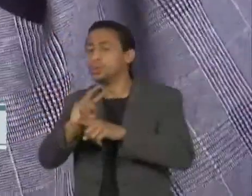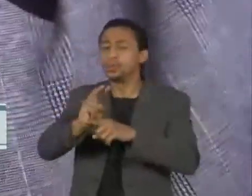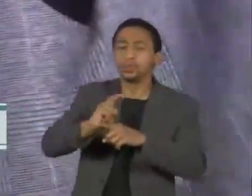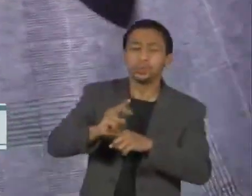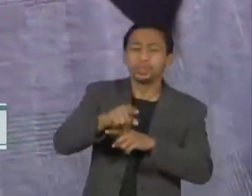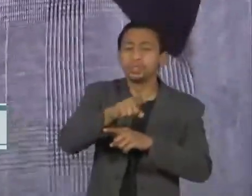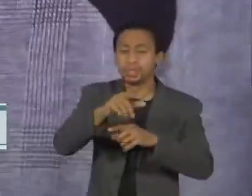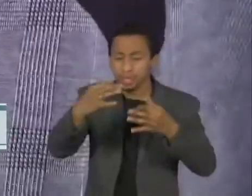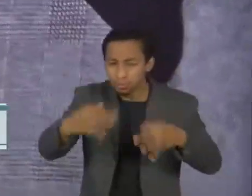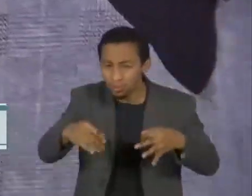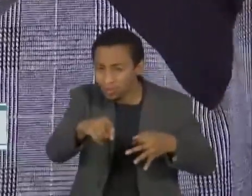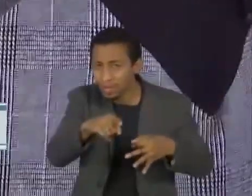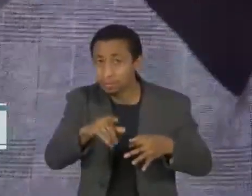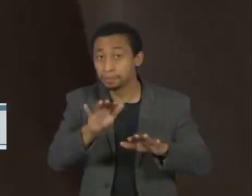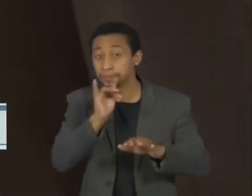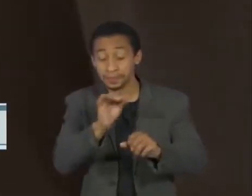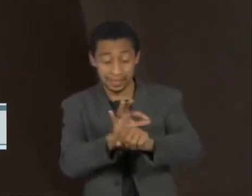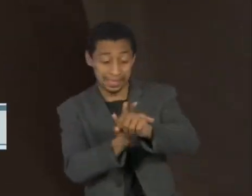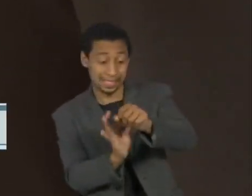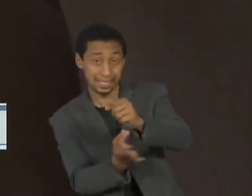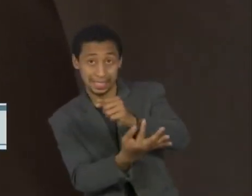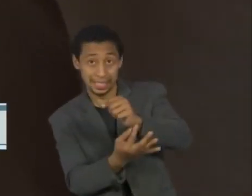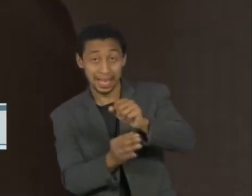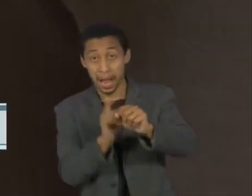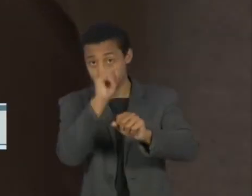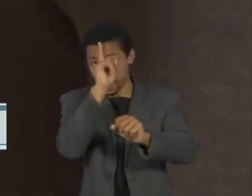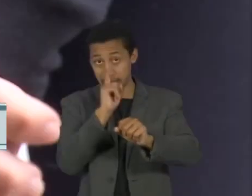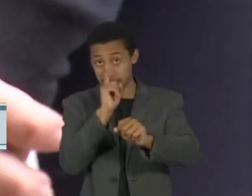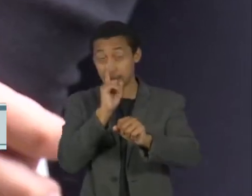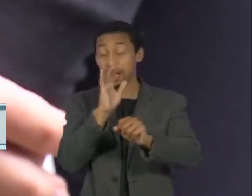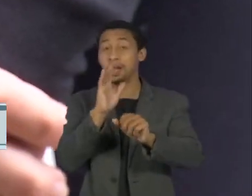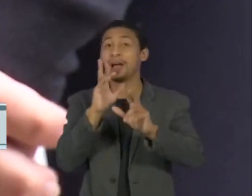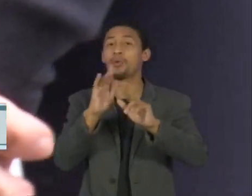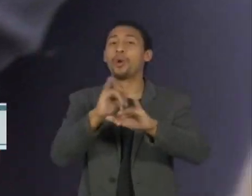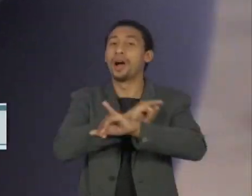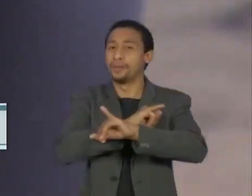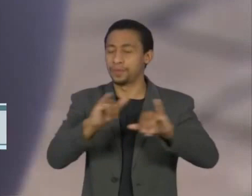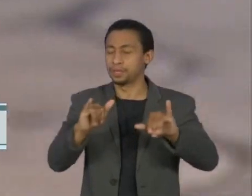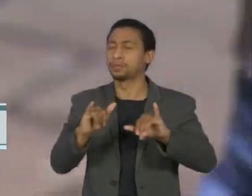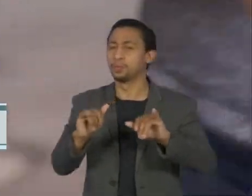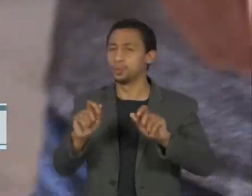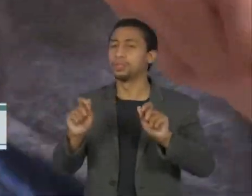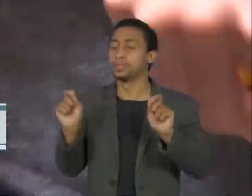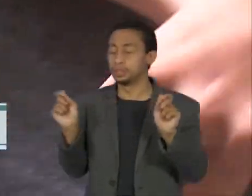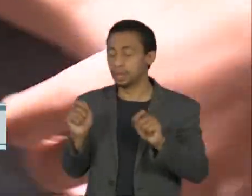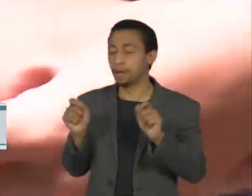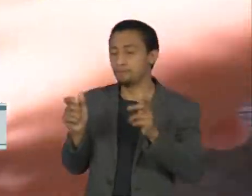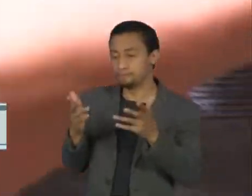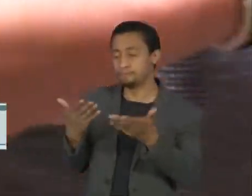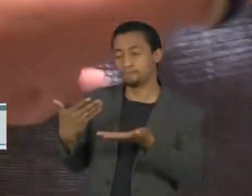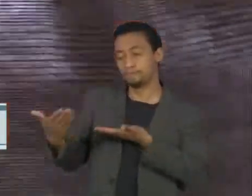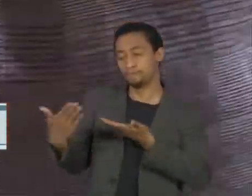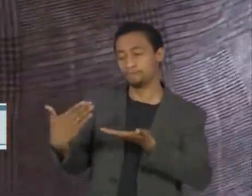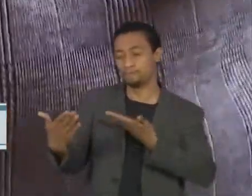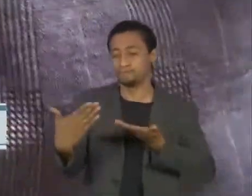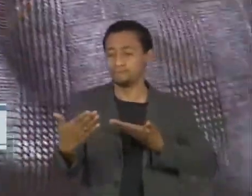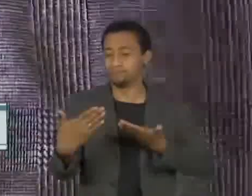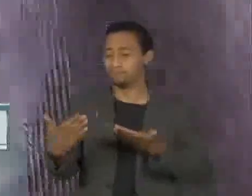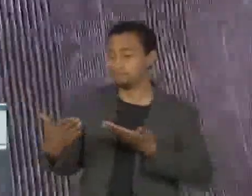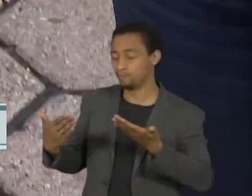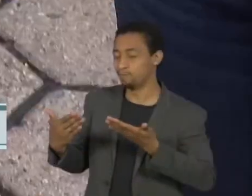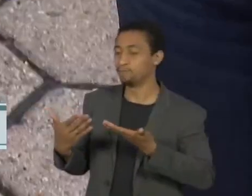Essas pulseiras amarelas, por exemplo, são um aviso de que o colega está disposto a escutar. Os jovens ouvintes